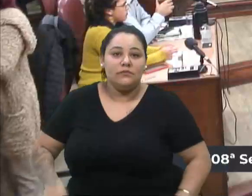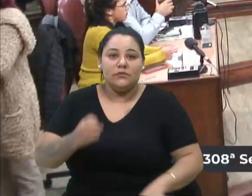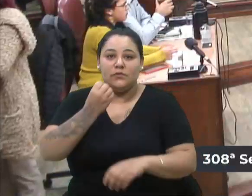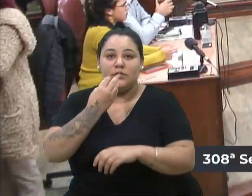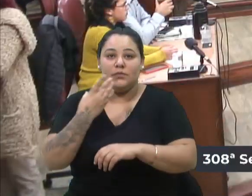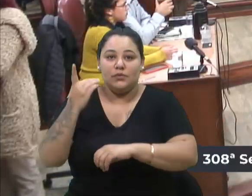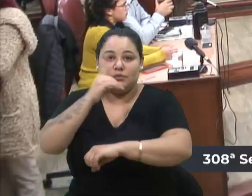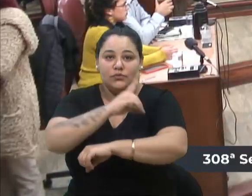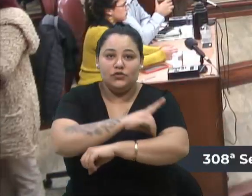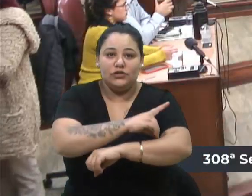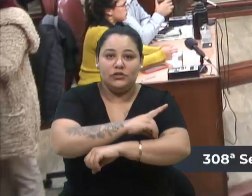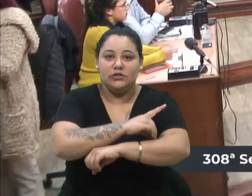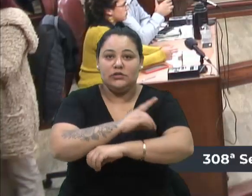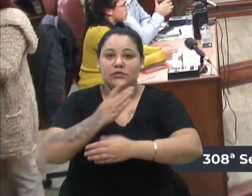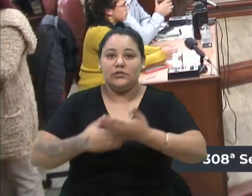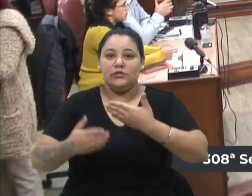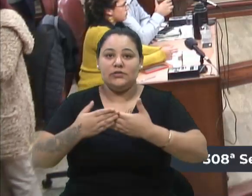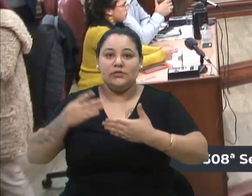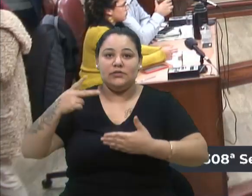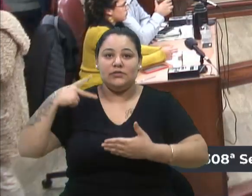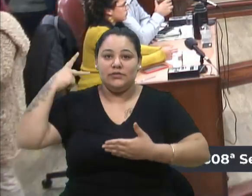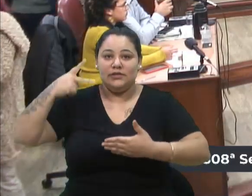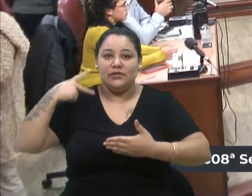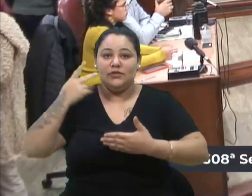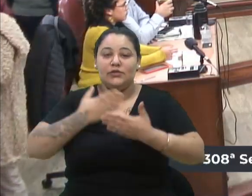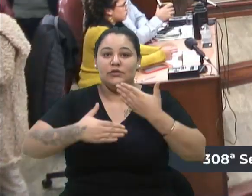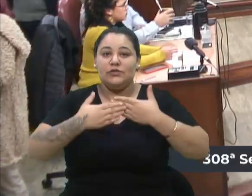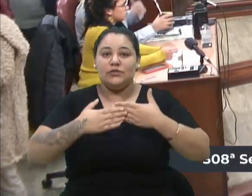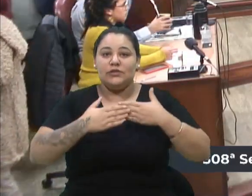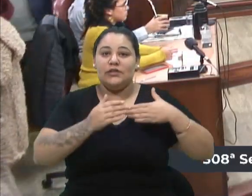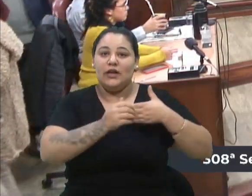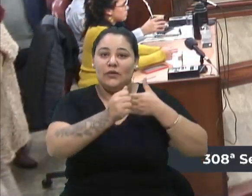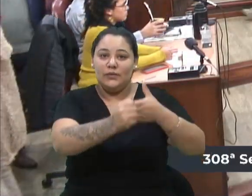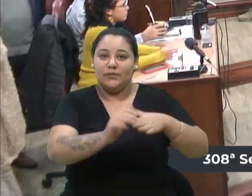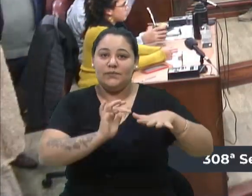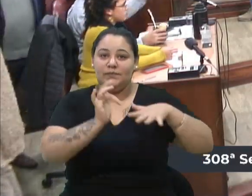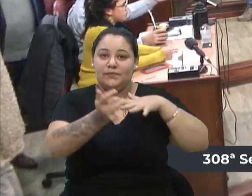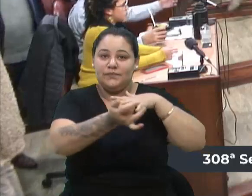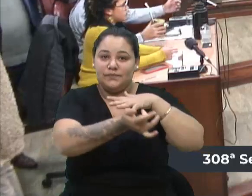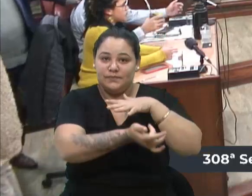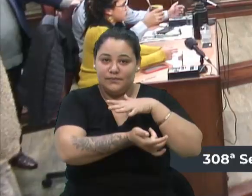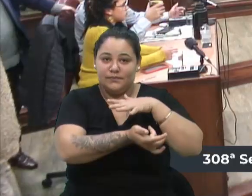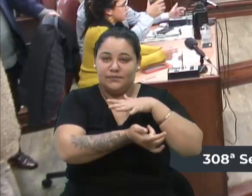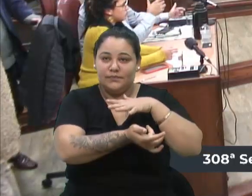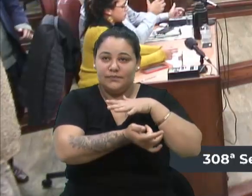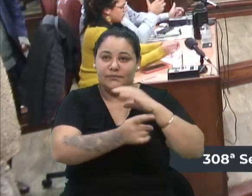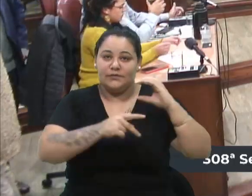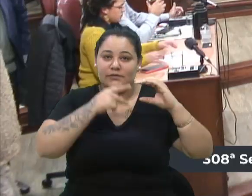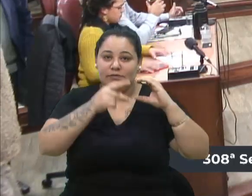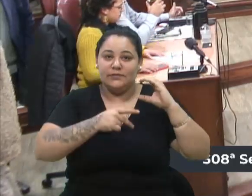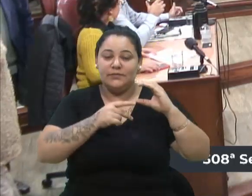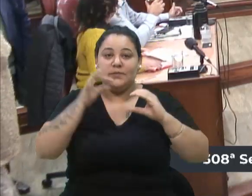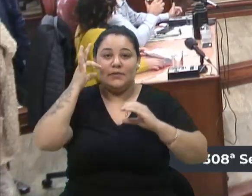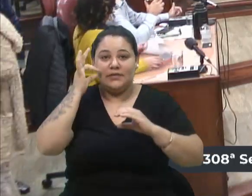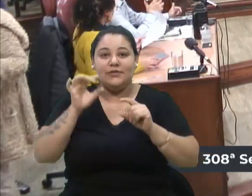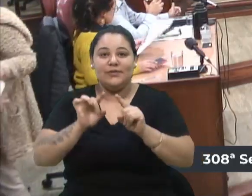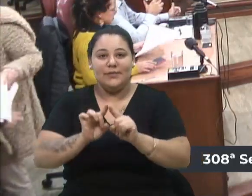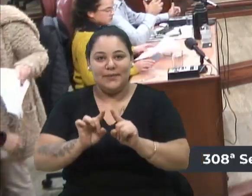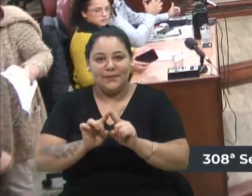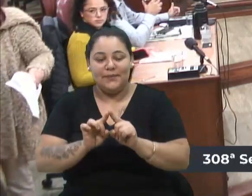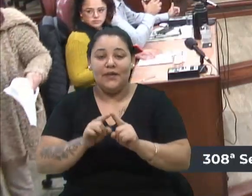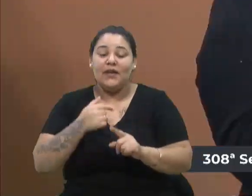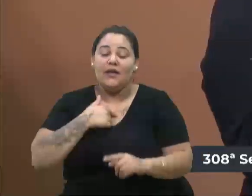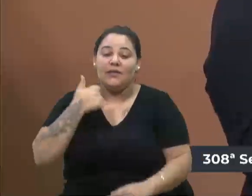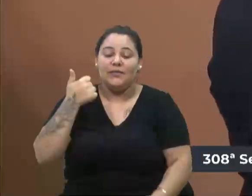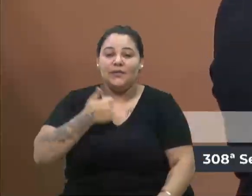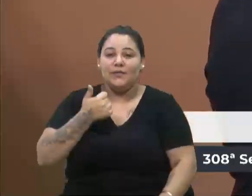inspiradoras a todos que nos assistem através das redes sociais e aqui presentes e